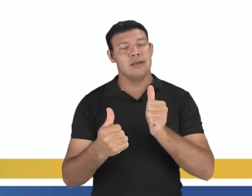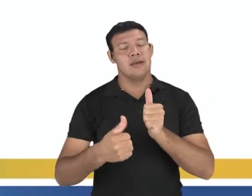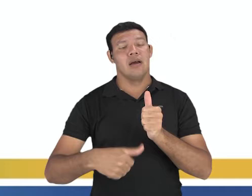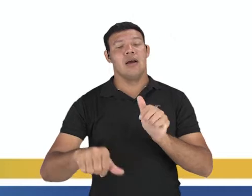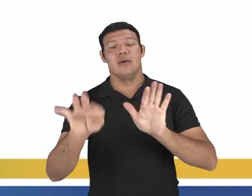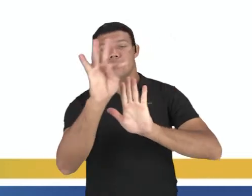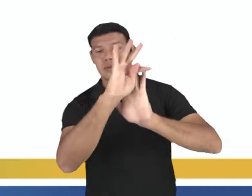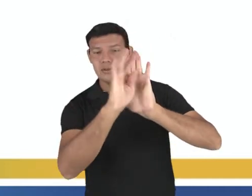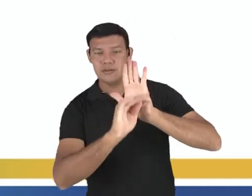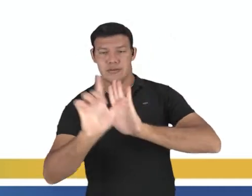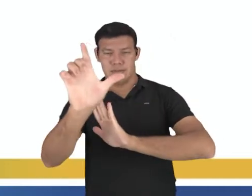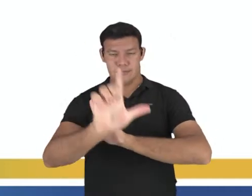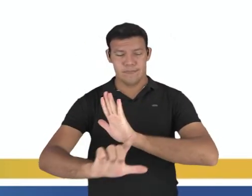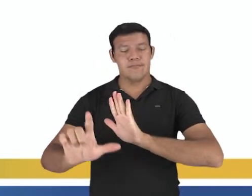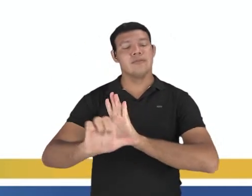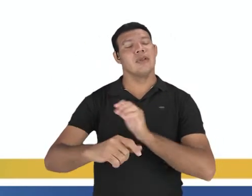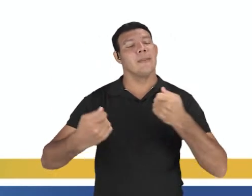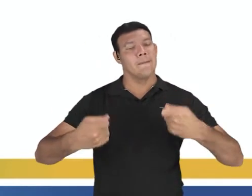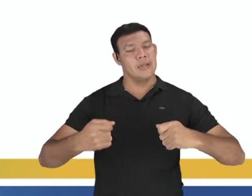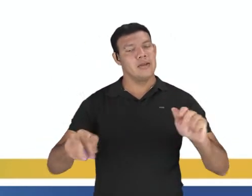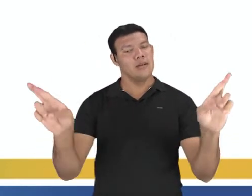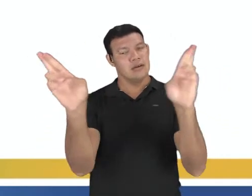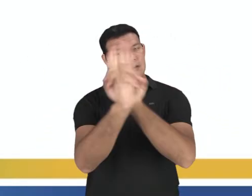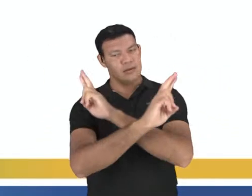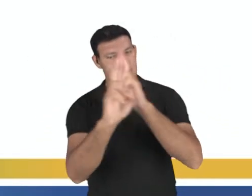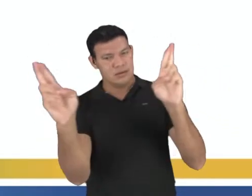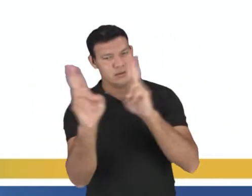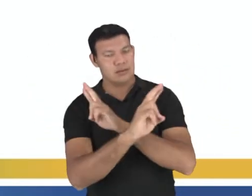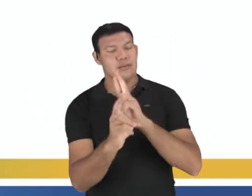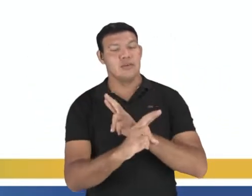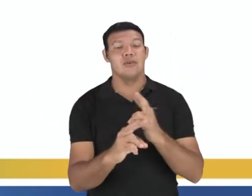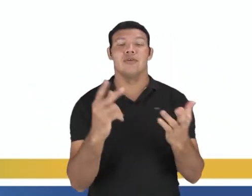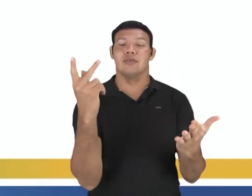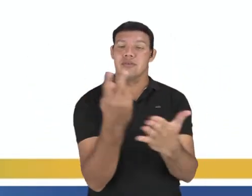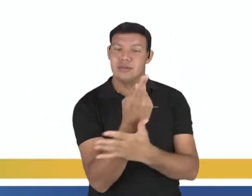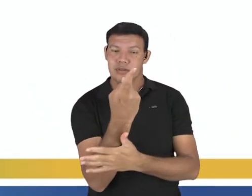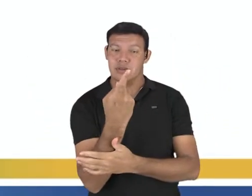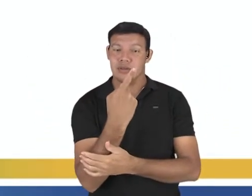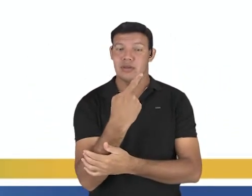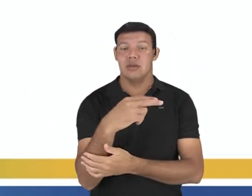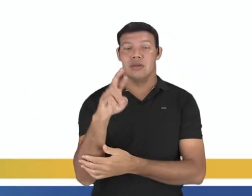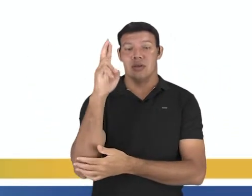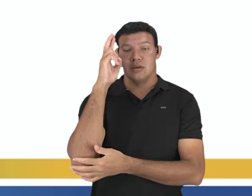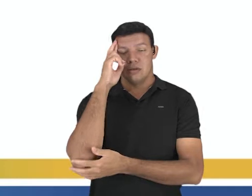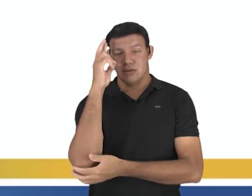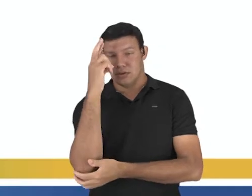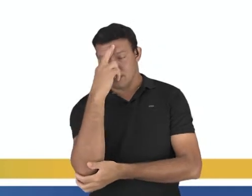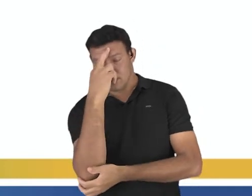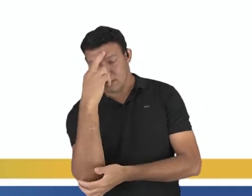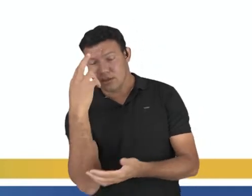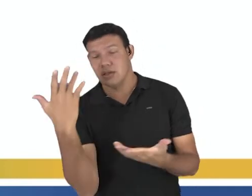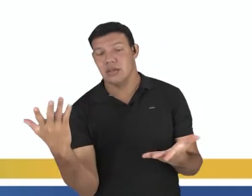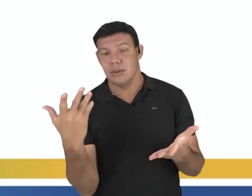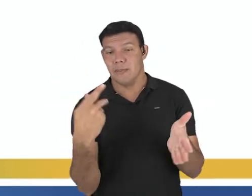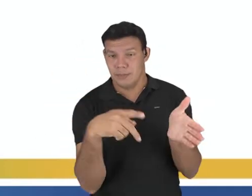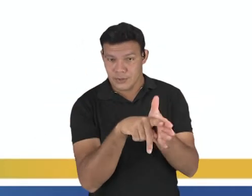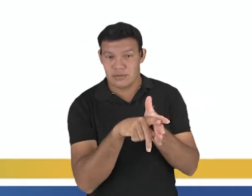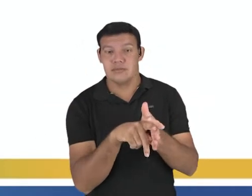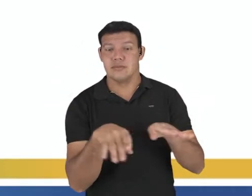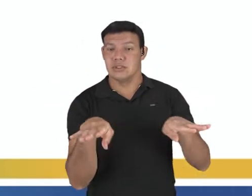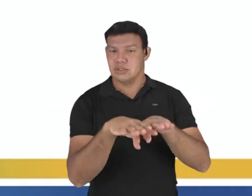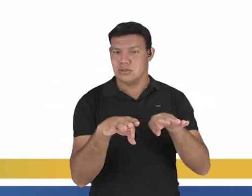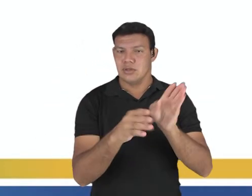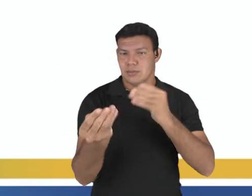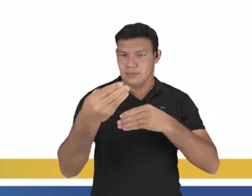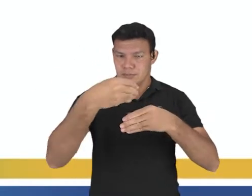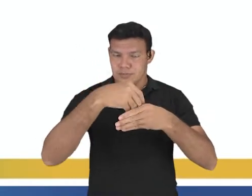conveniente relacioná-lo com os demais fenômenos culturais da época em que foi escrito. A literatura faz parte da história,